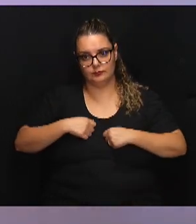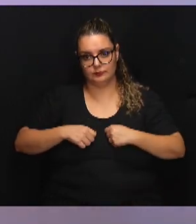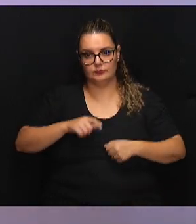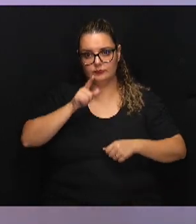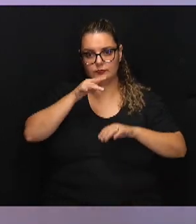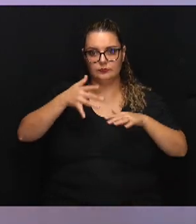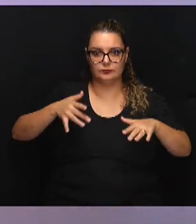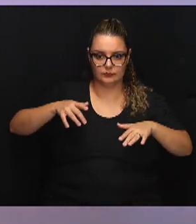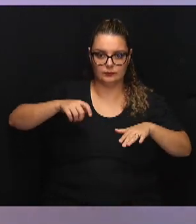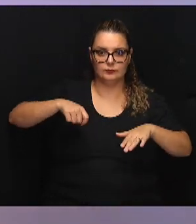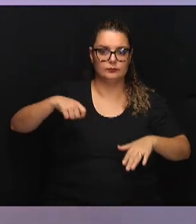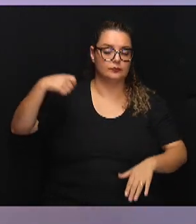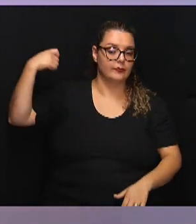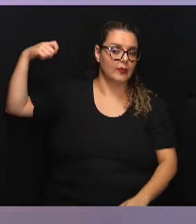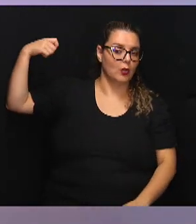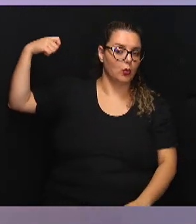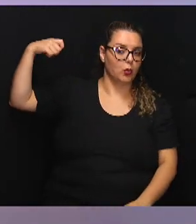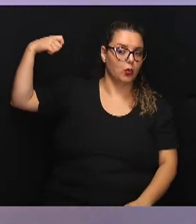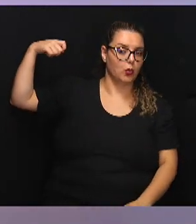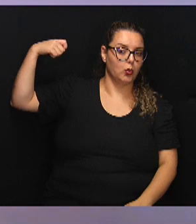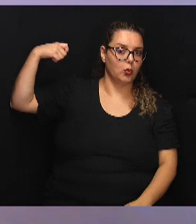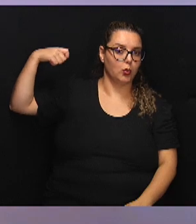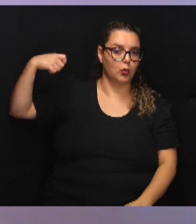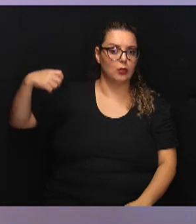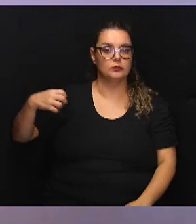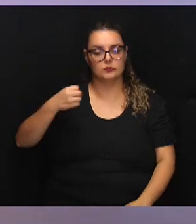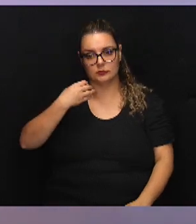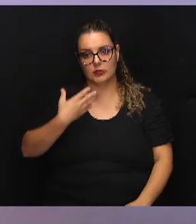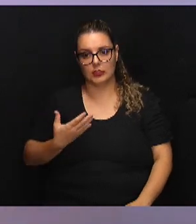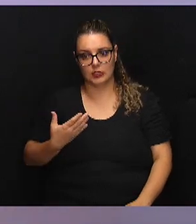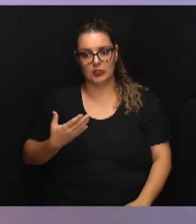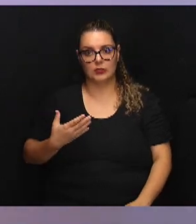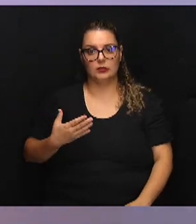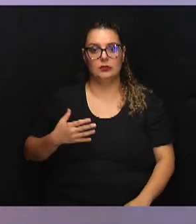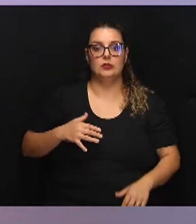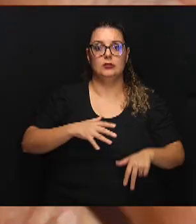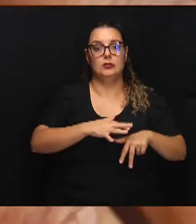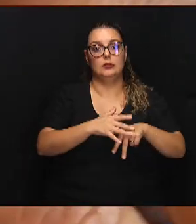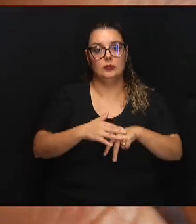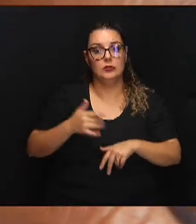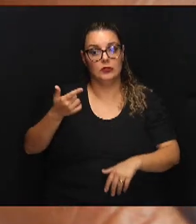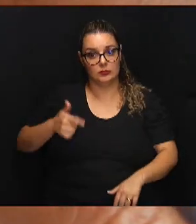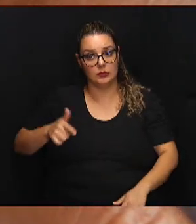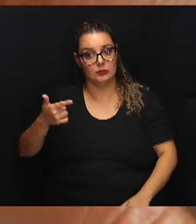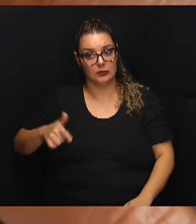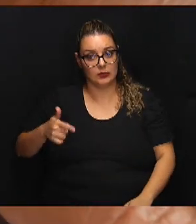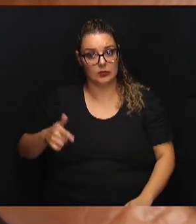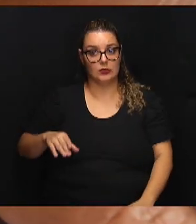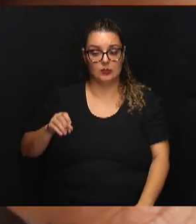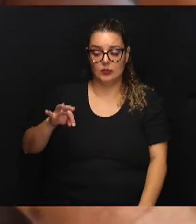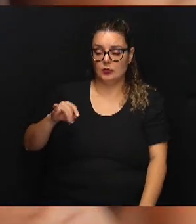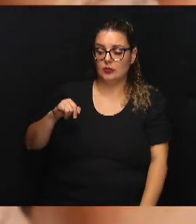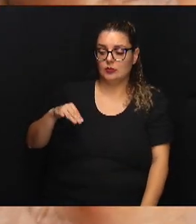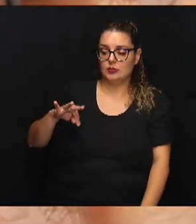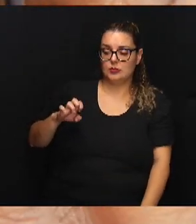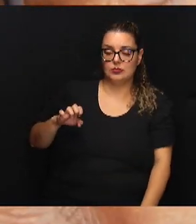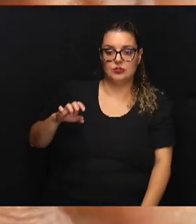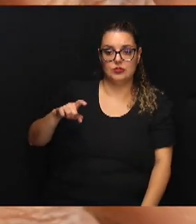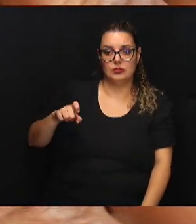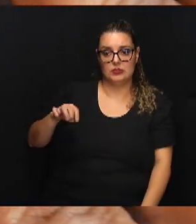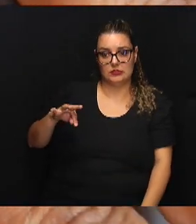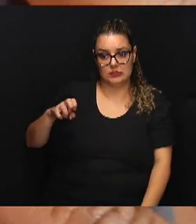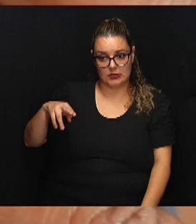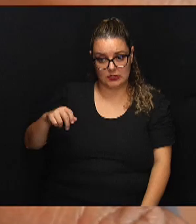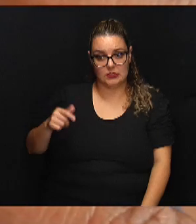piscina, sempre secar bem. E para paciente que costuma ter esses quadros de repetição, essas otites externas de repetição,